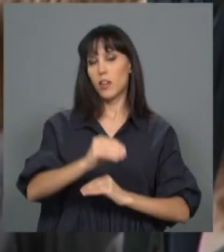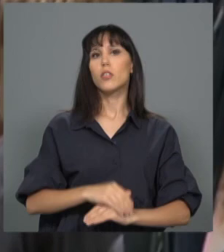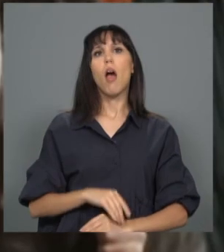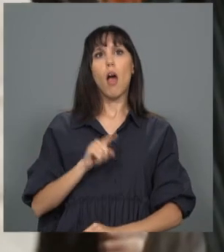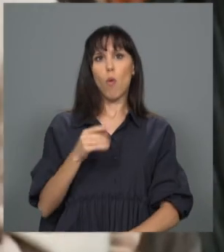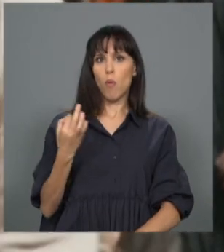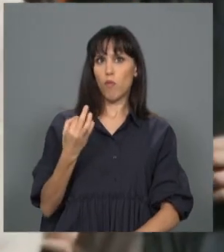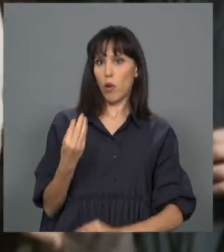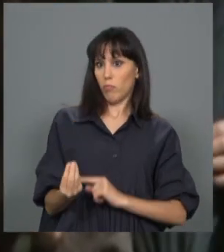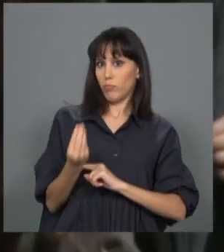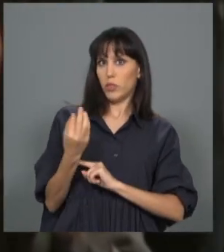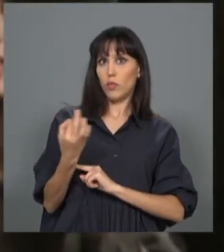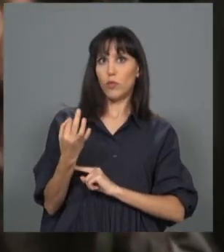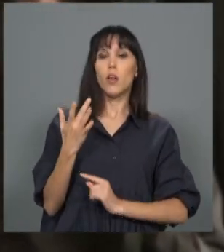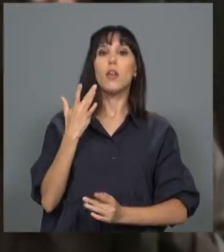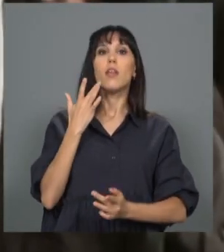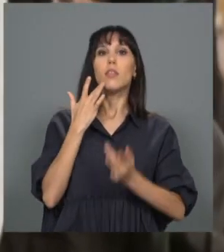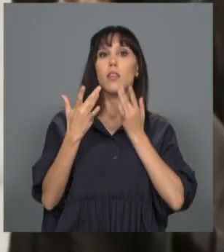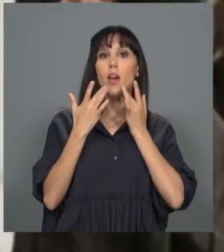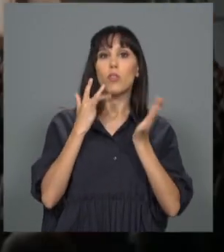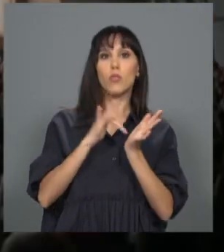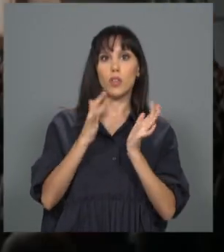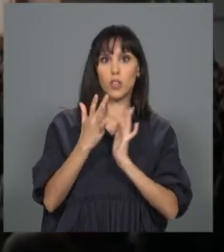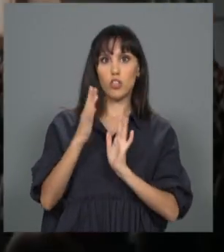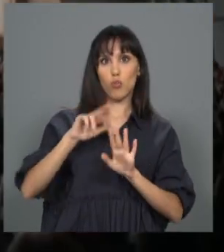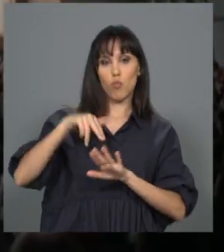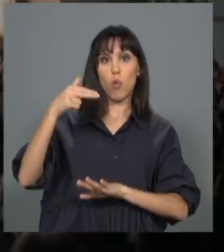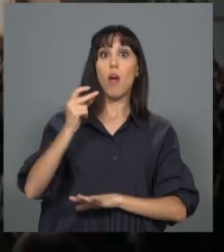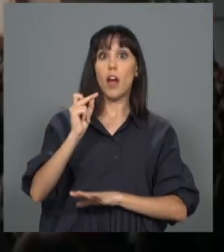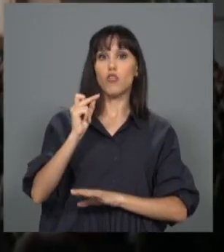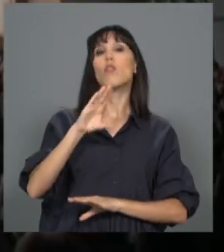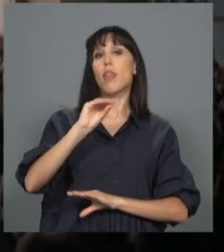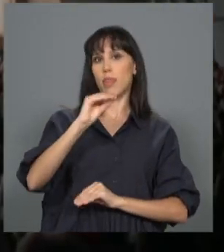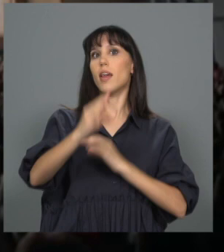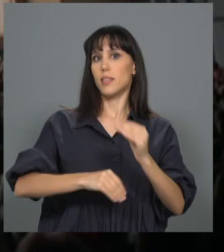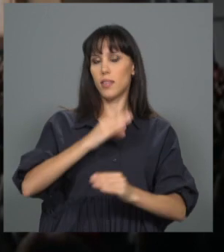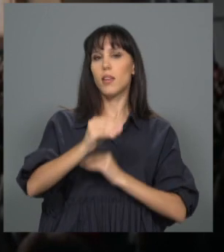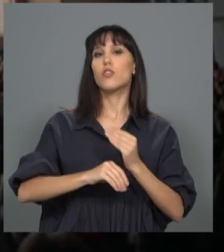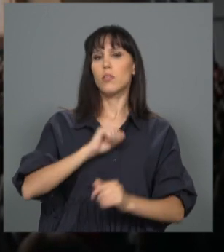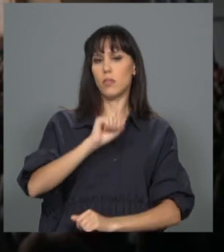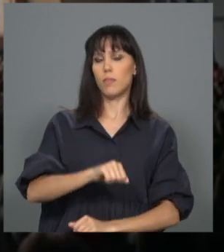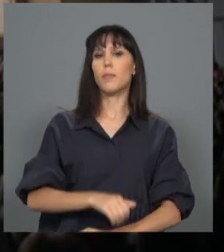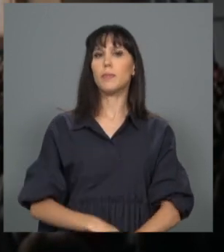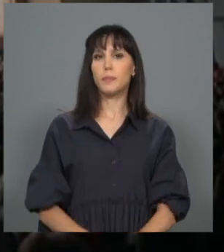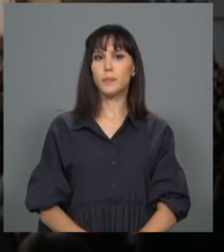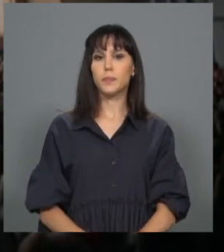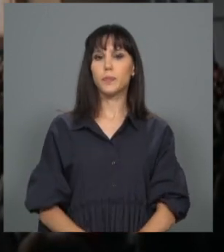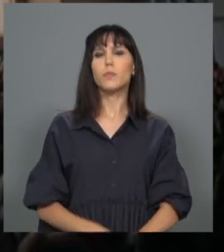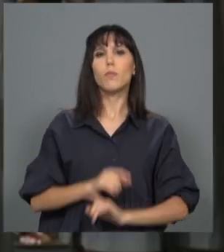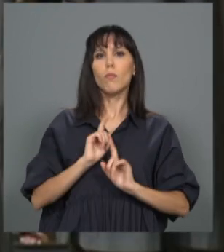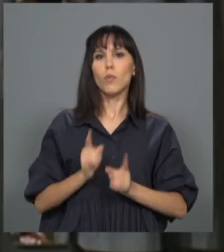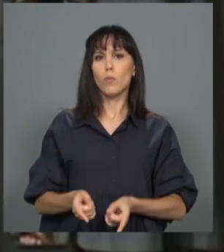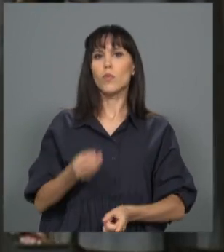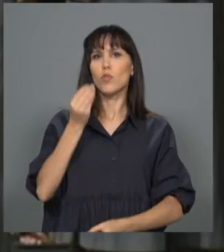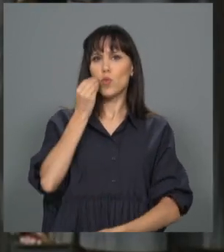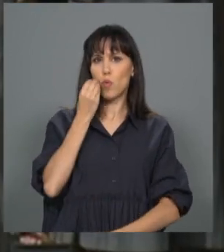acontece esta representação da Paixão de Cristo cada 10 anos. Cada 10 anos. O começo de tudo isto está